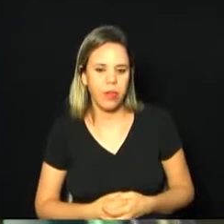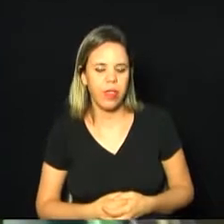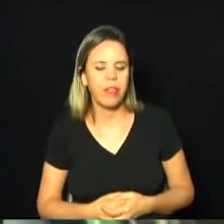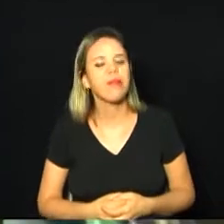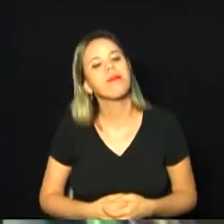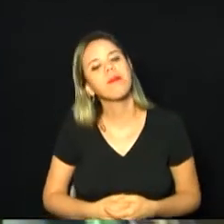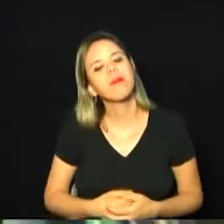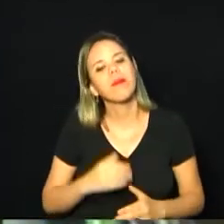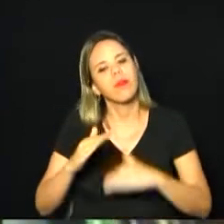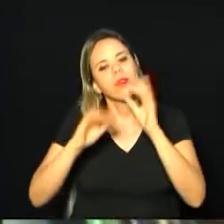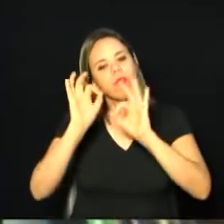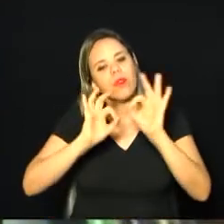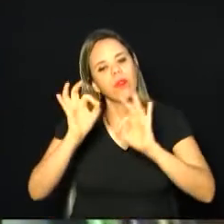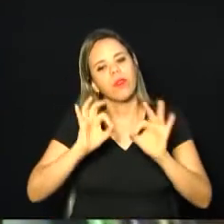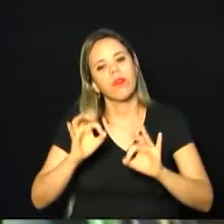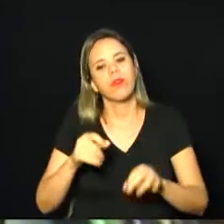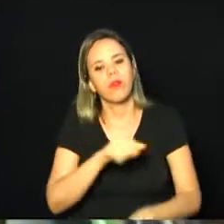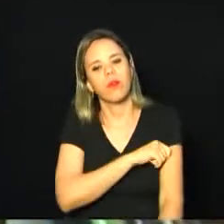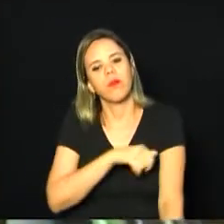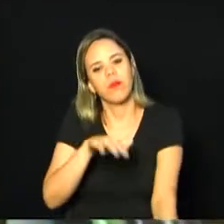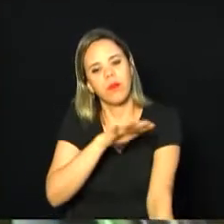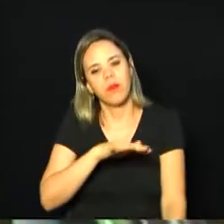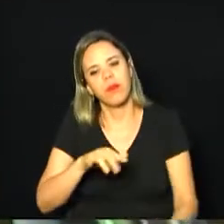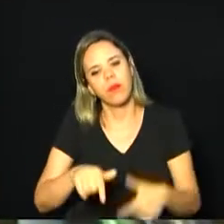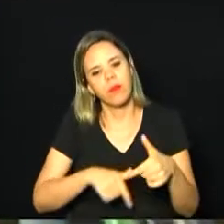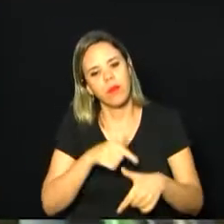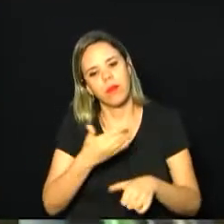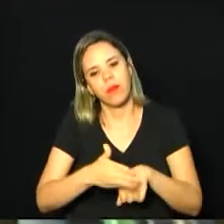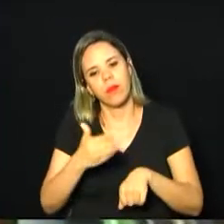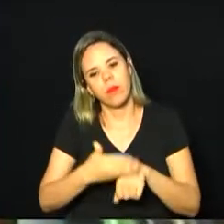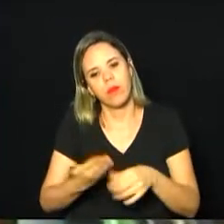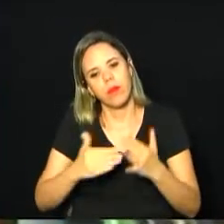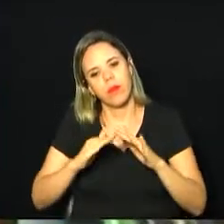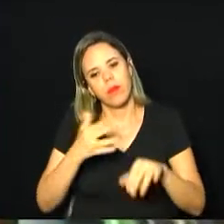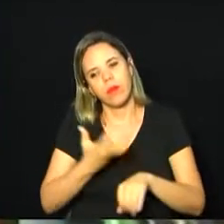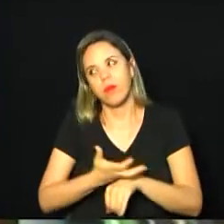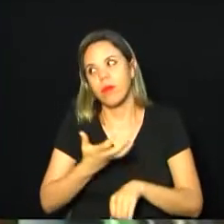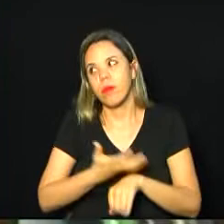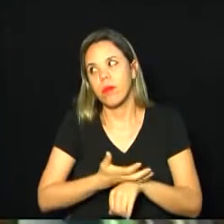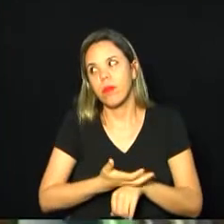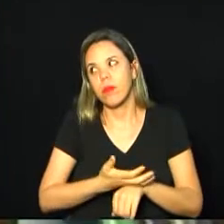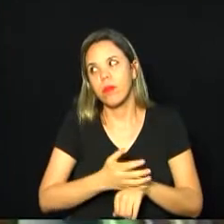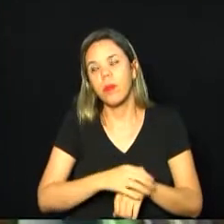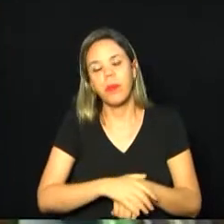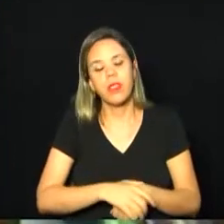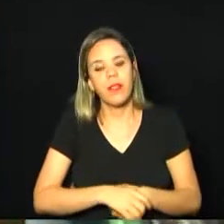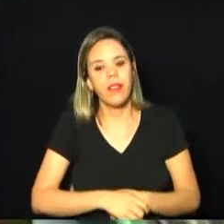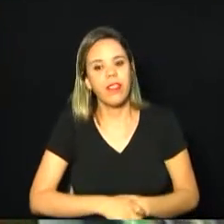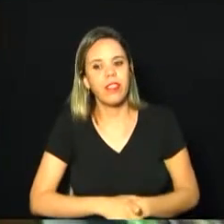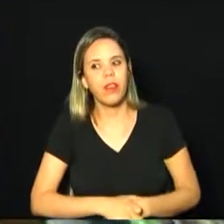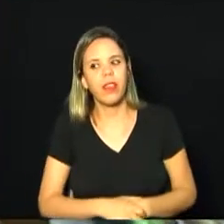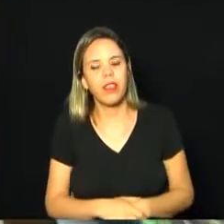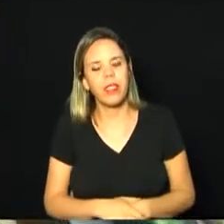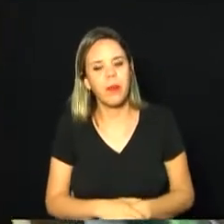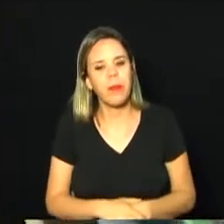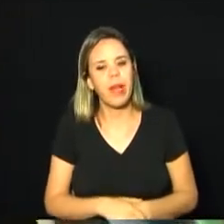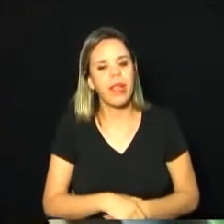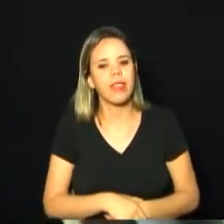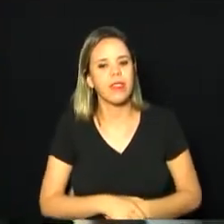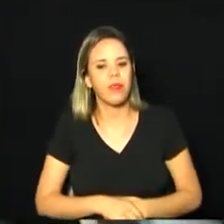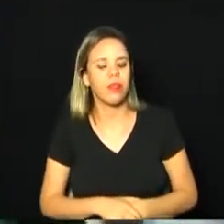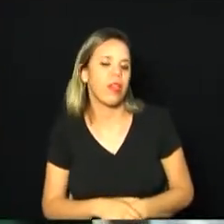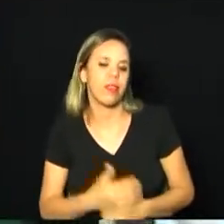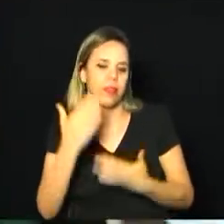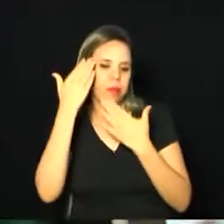foram construídos pelos nossos alunos nas suas atividades práticas da disciplina de História e trabalho incrível e trabalhoso né